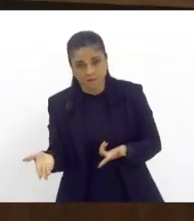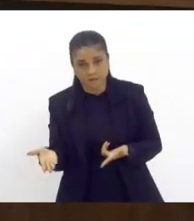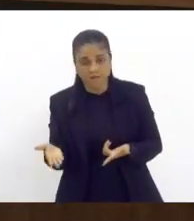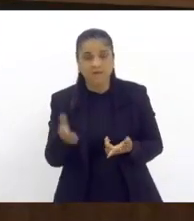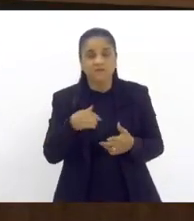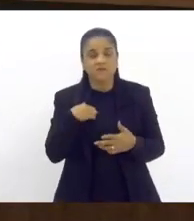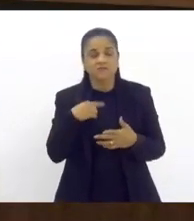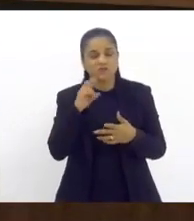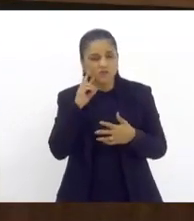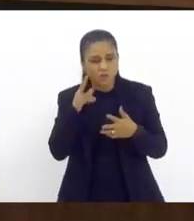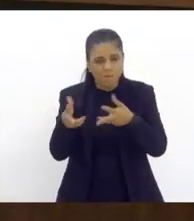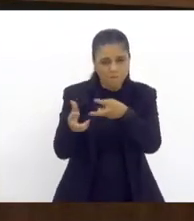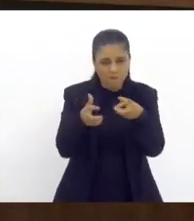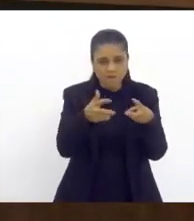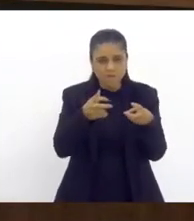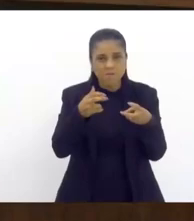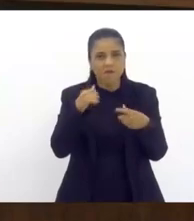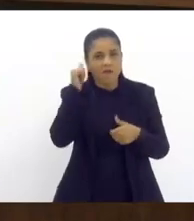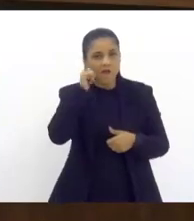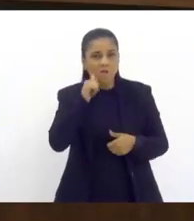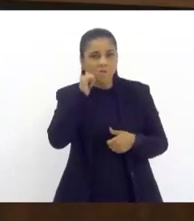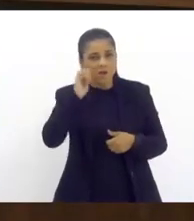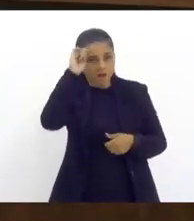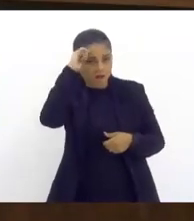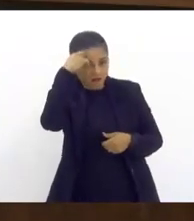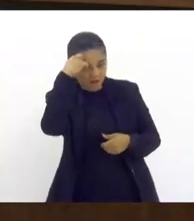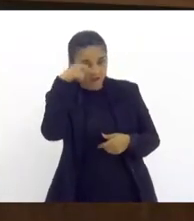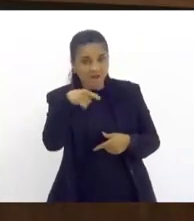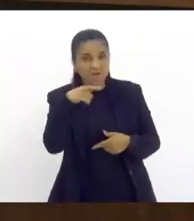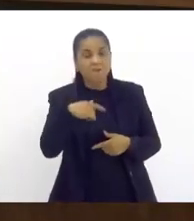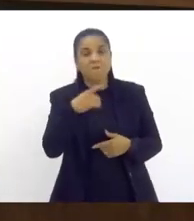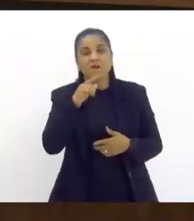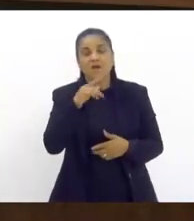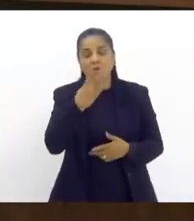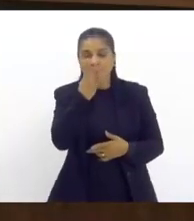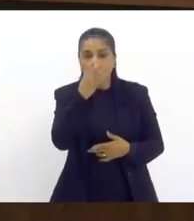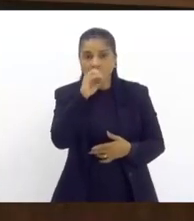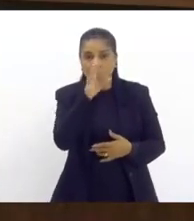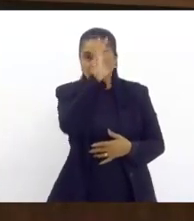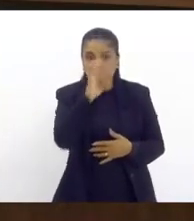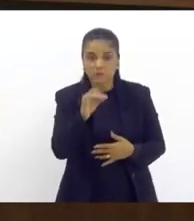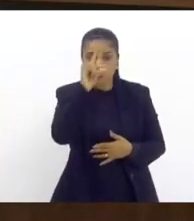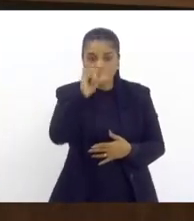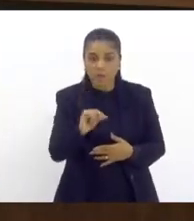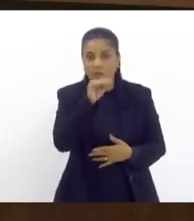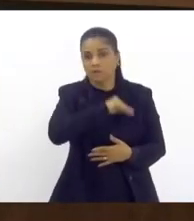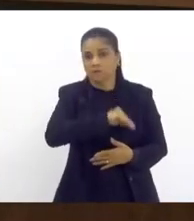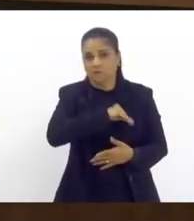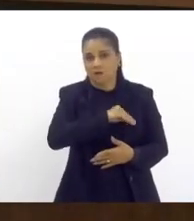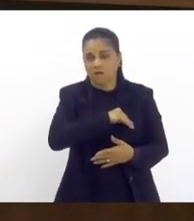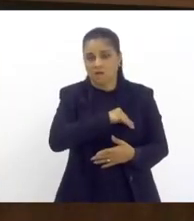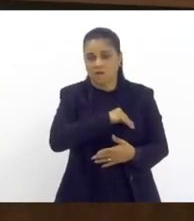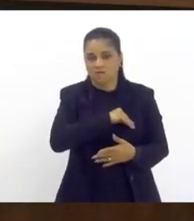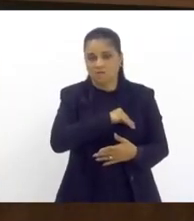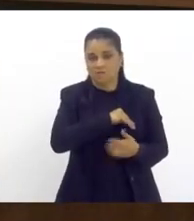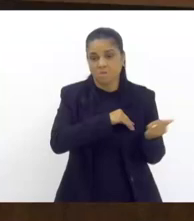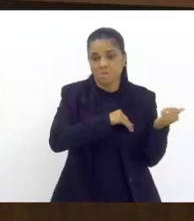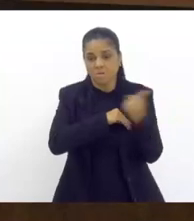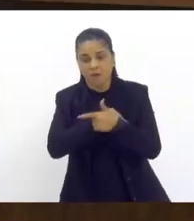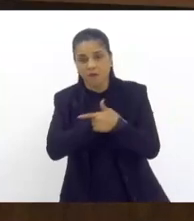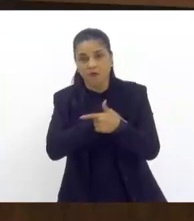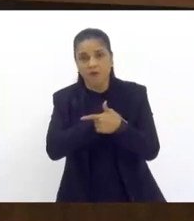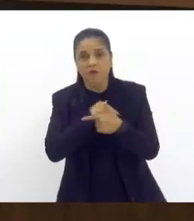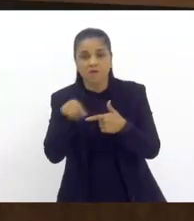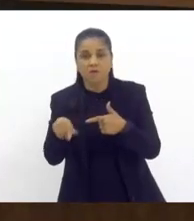raça, essa mulher preta chega a receber 40% a menos do que um homem branco. Ou seja, o debate